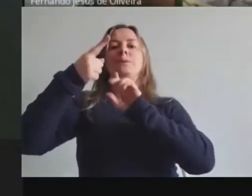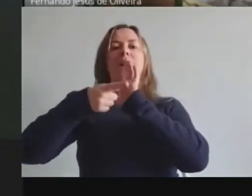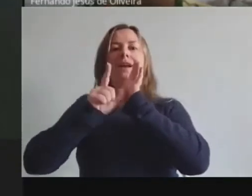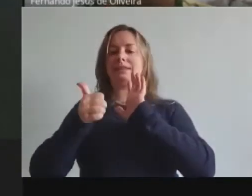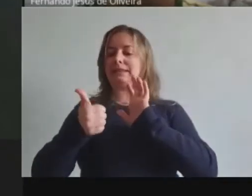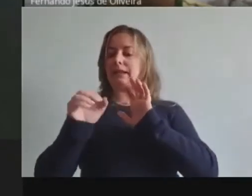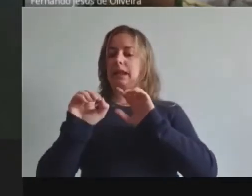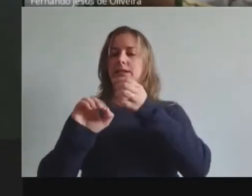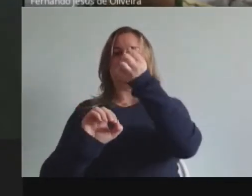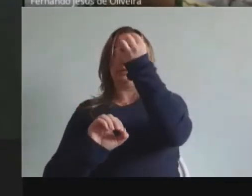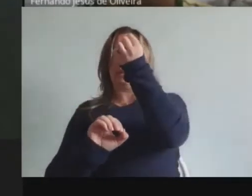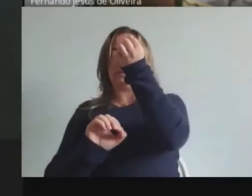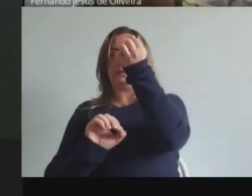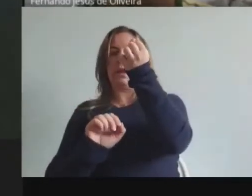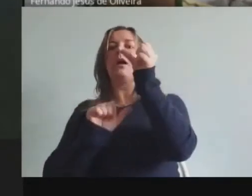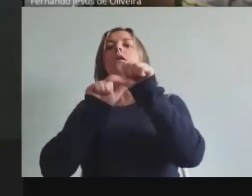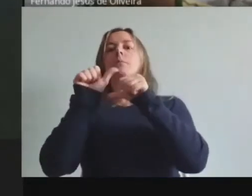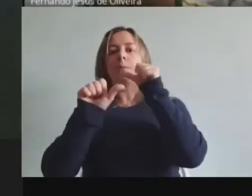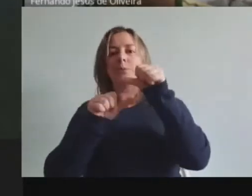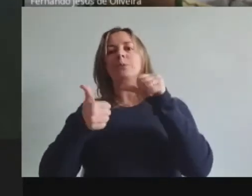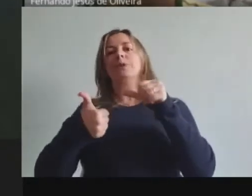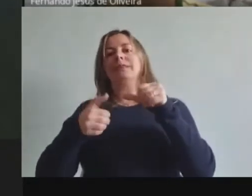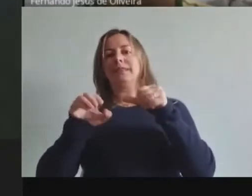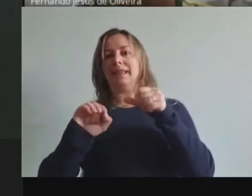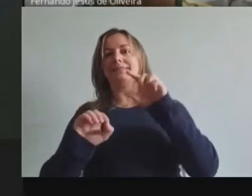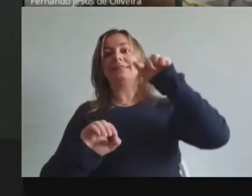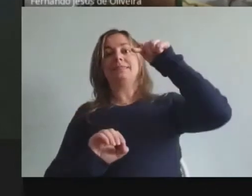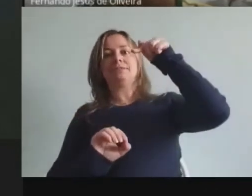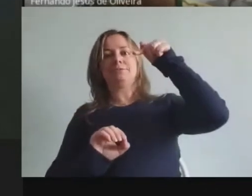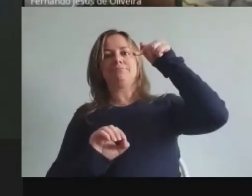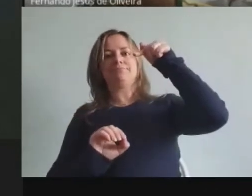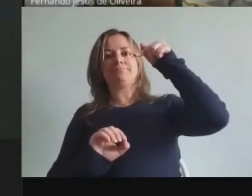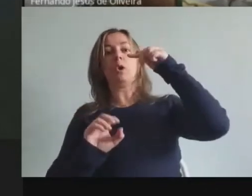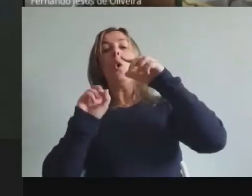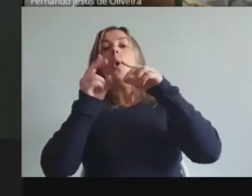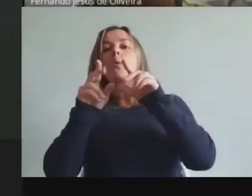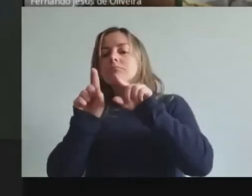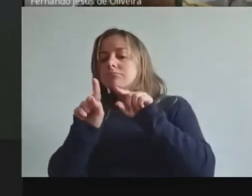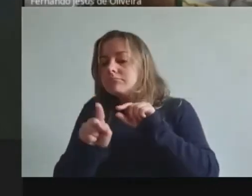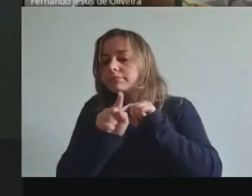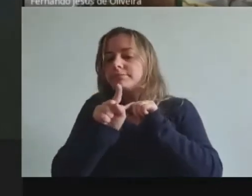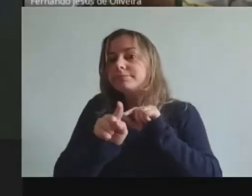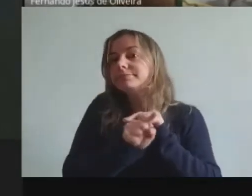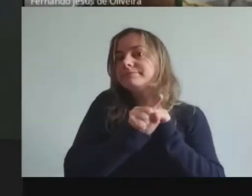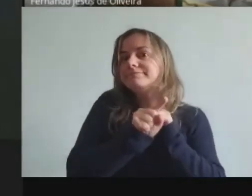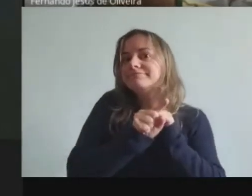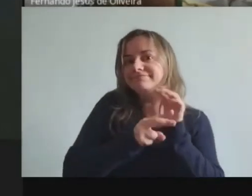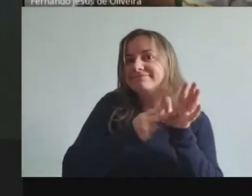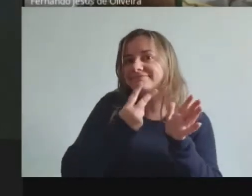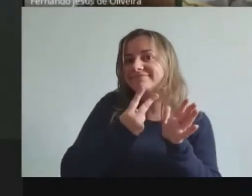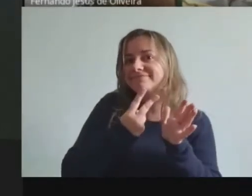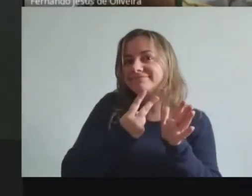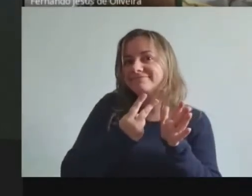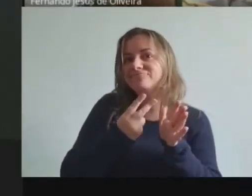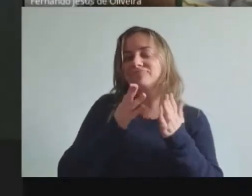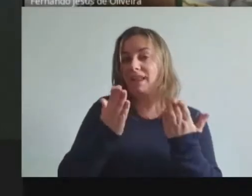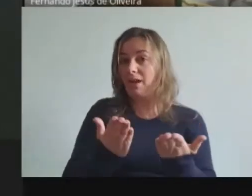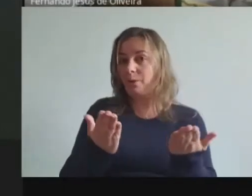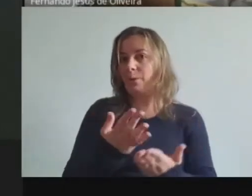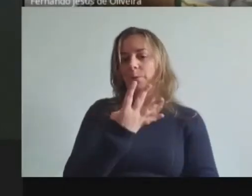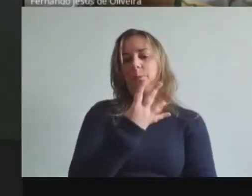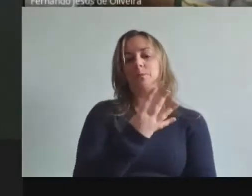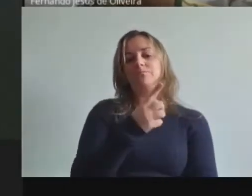Ou, no caso aqui, ó, andou mais uma casa. Ó, ela estava aqui, né? Ela estava entre os 5 e 6, agora ela está entre 4 e